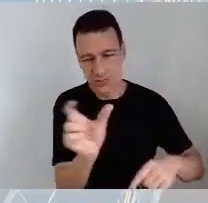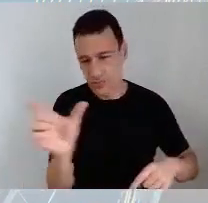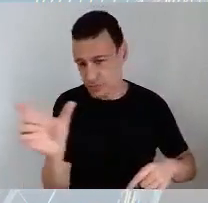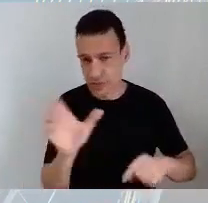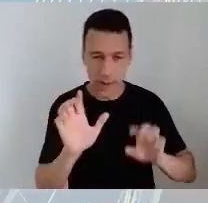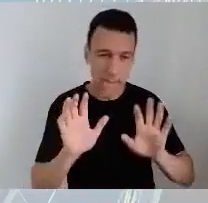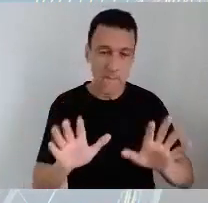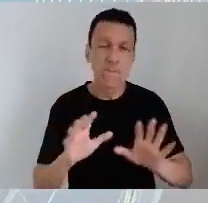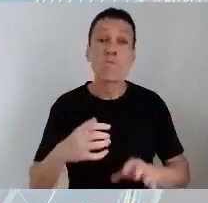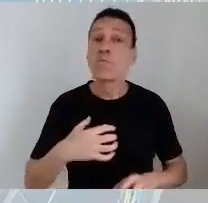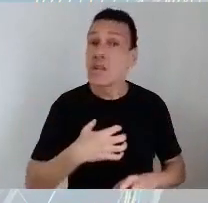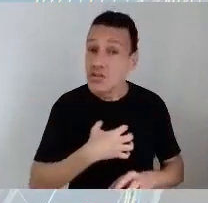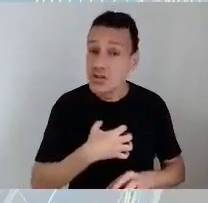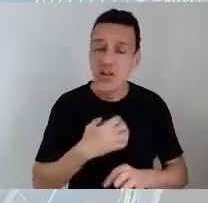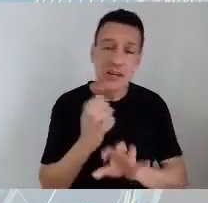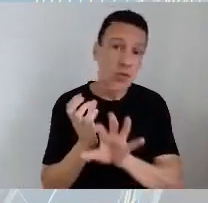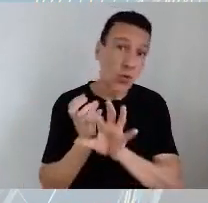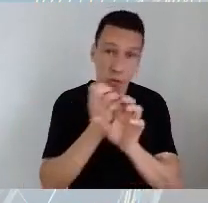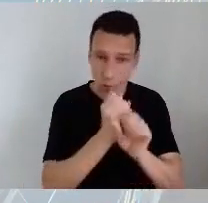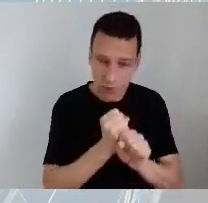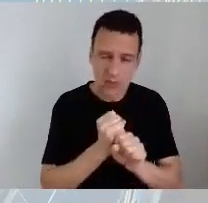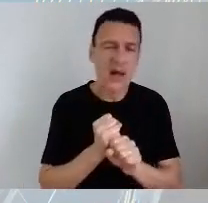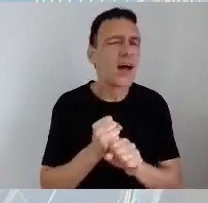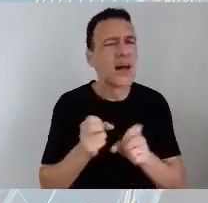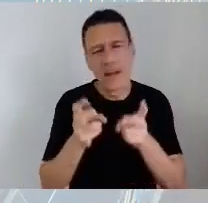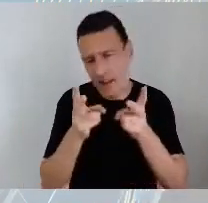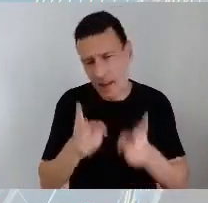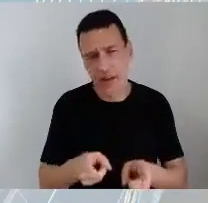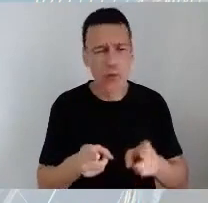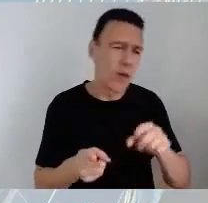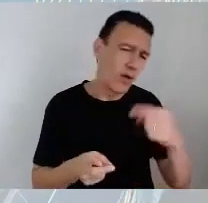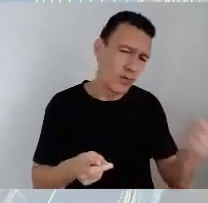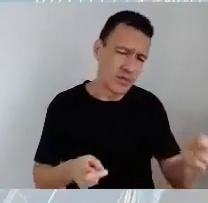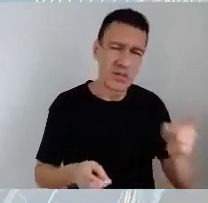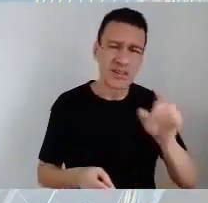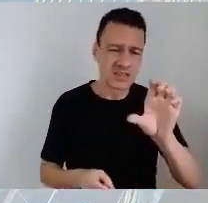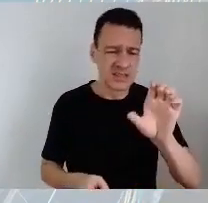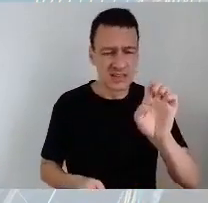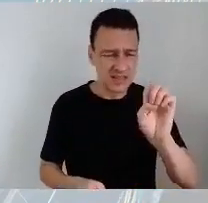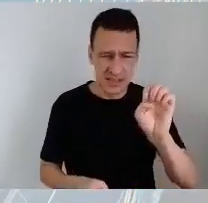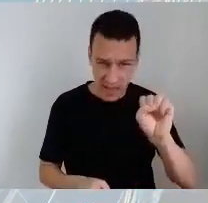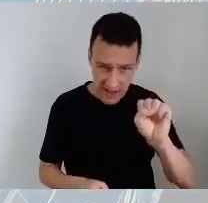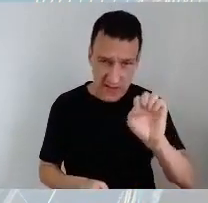é basicamente igual ali ao do SES, faz a média